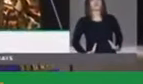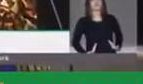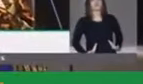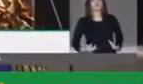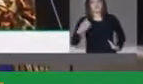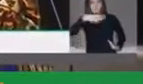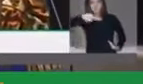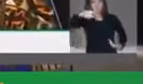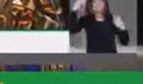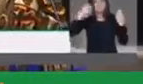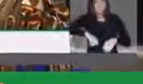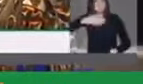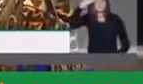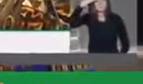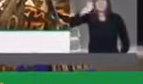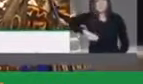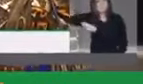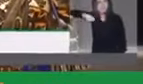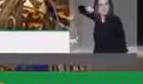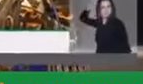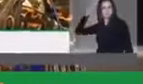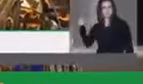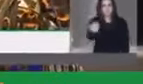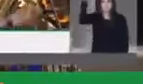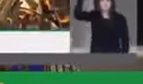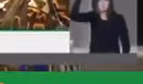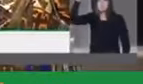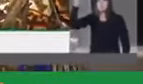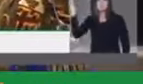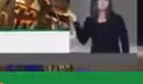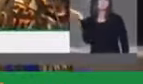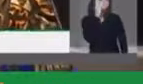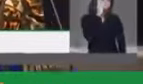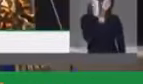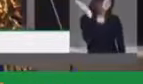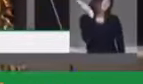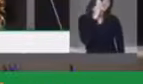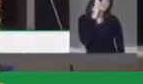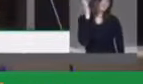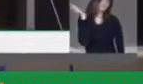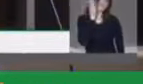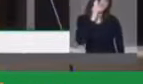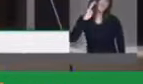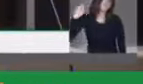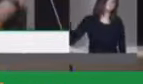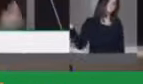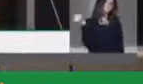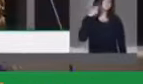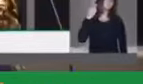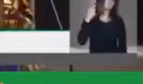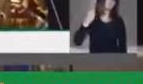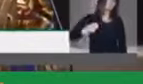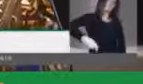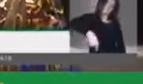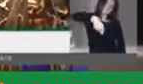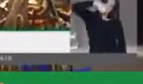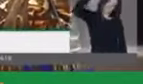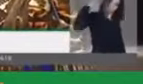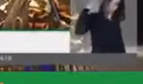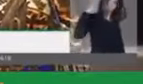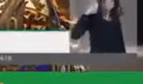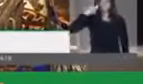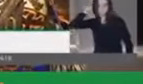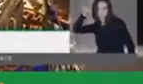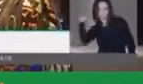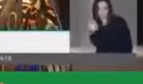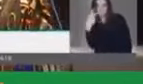saiba que o chicote que bate na minha cara, o chicote que bate no meu lombo, vai bater no